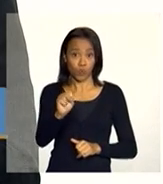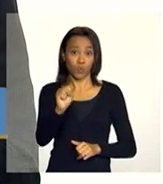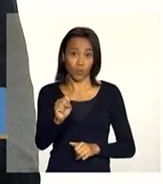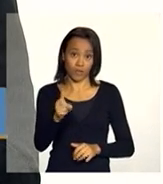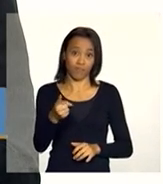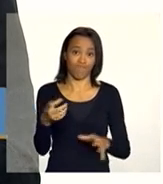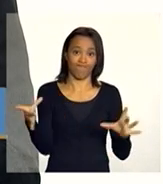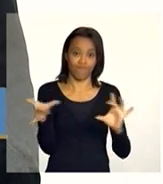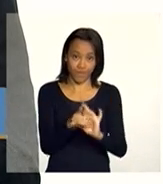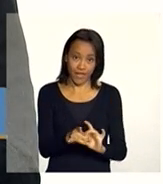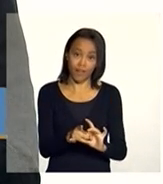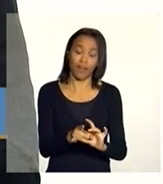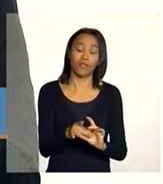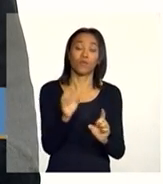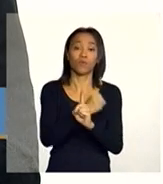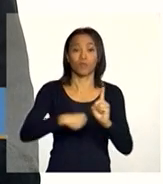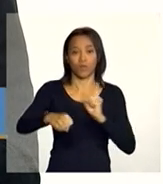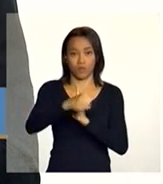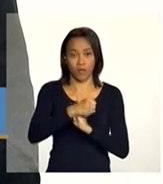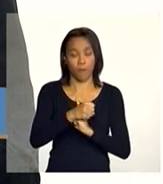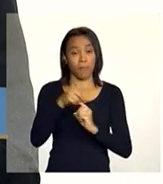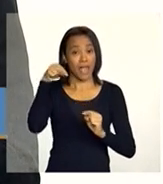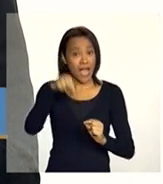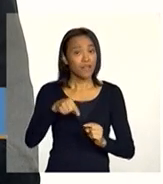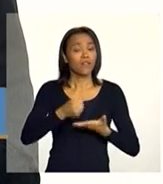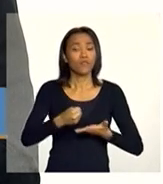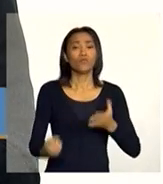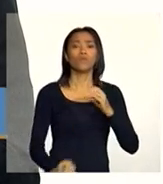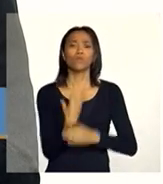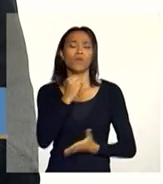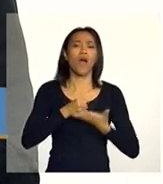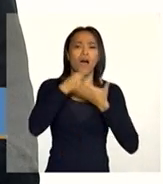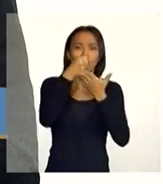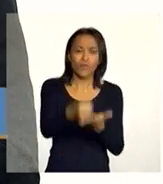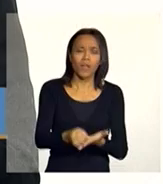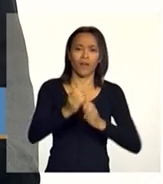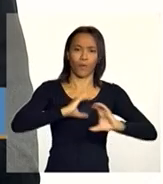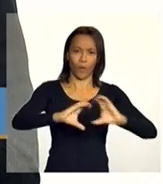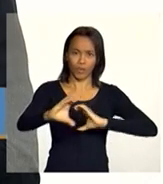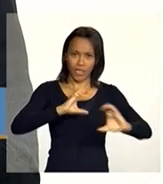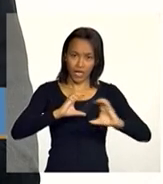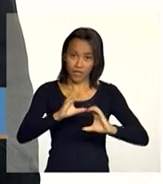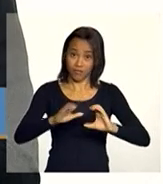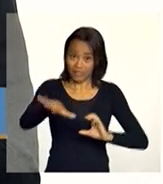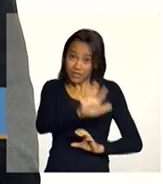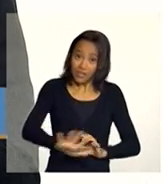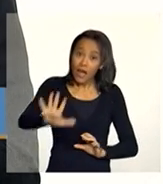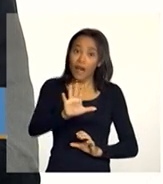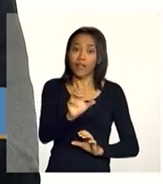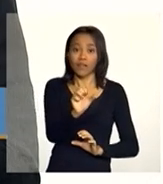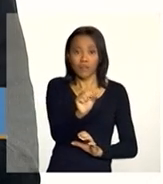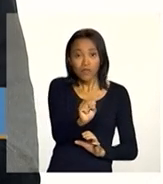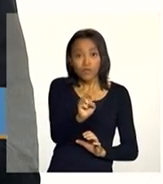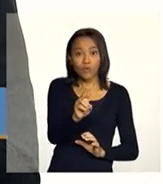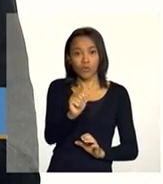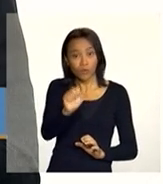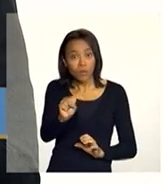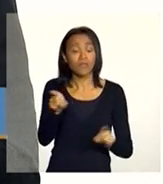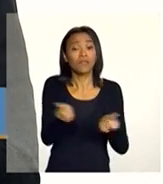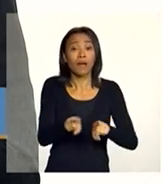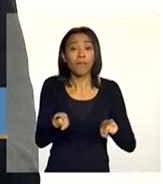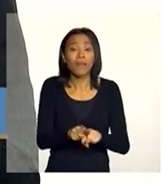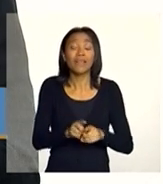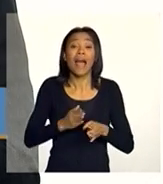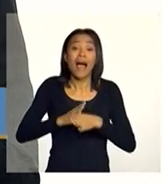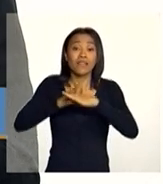e a rede suas surgiu para suprir a necessidade de comunicação no âmbito do suas e a dar acesso